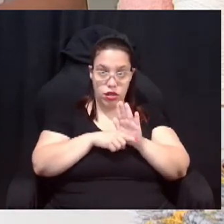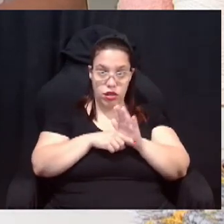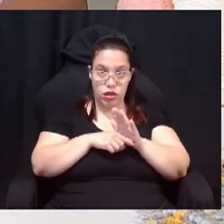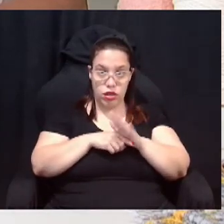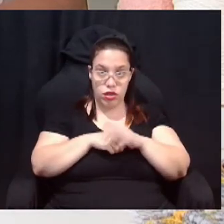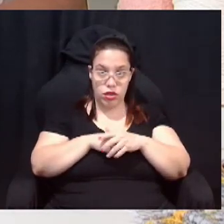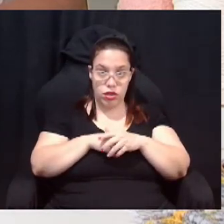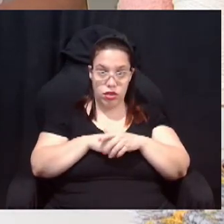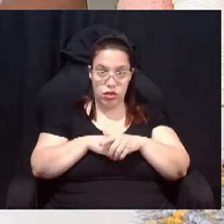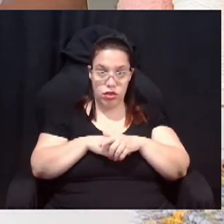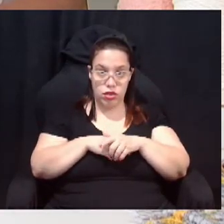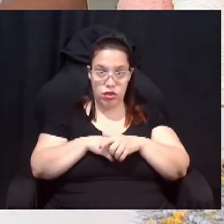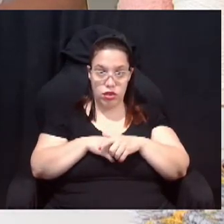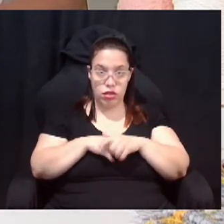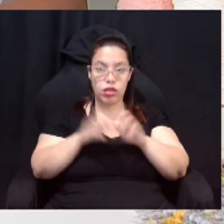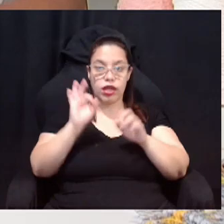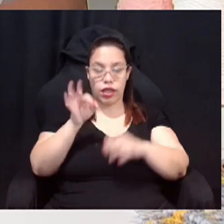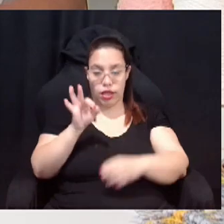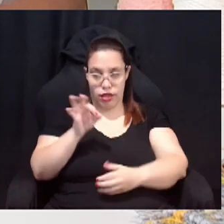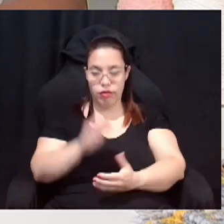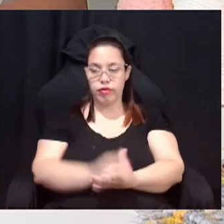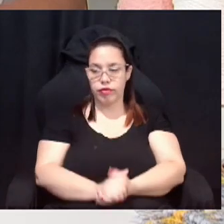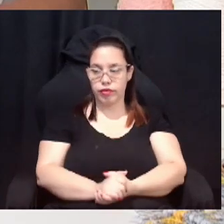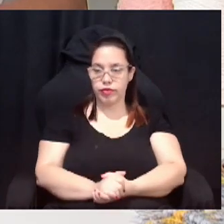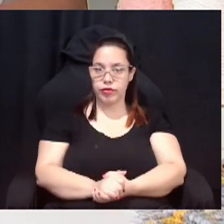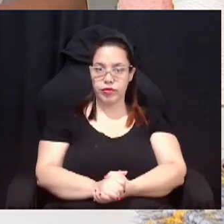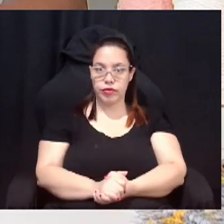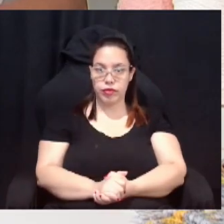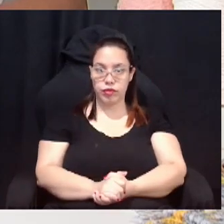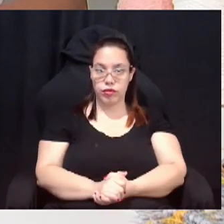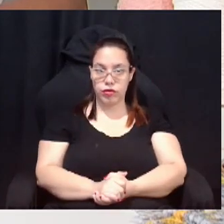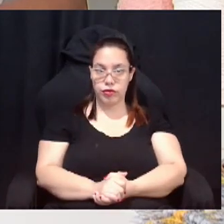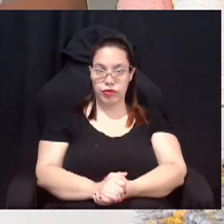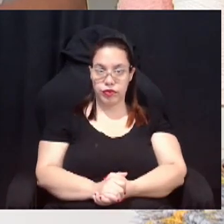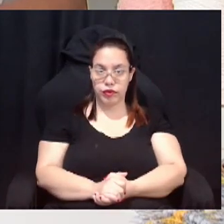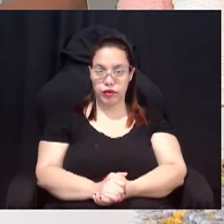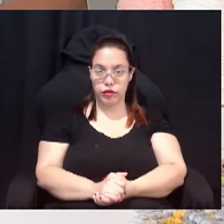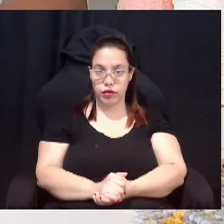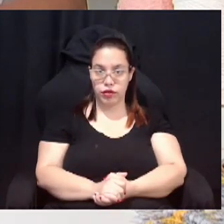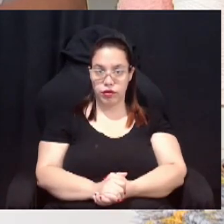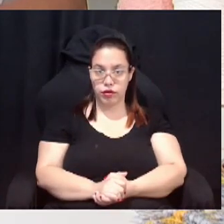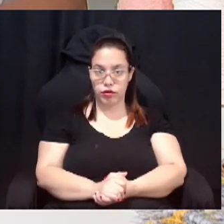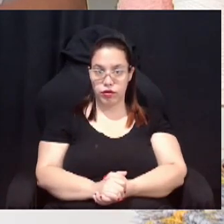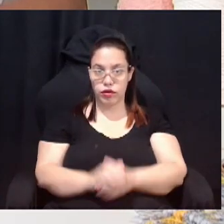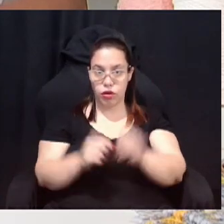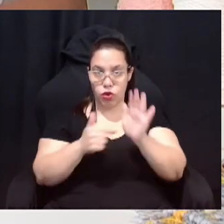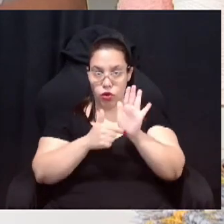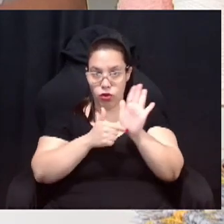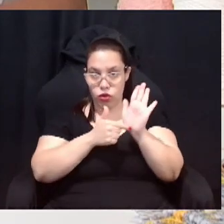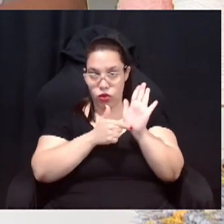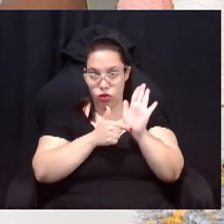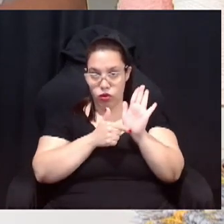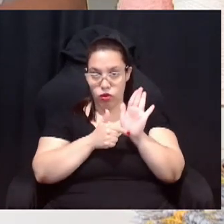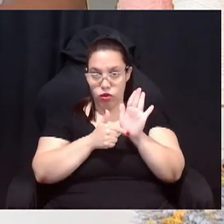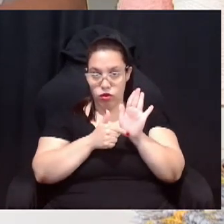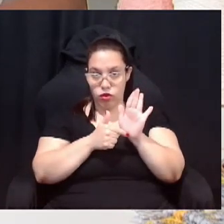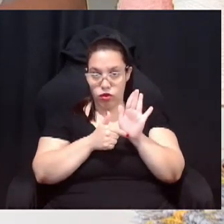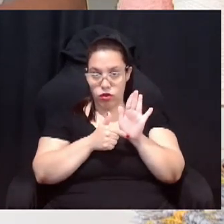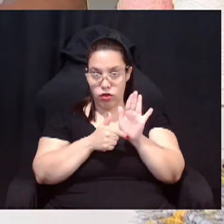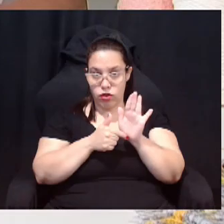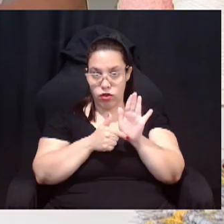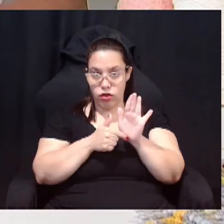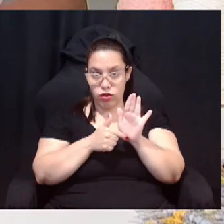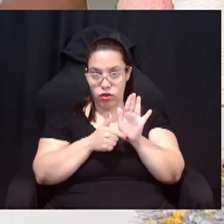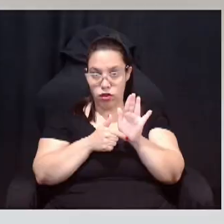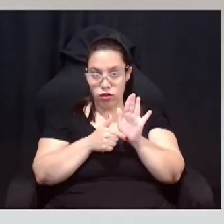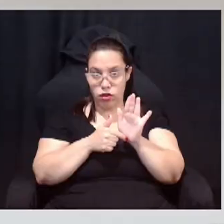peça. Exato. Depois dessa parte, a gente vai acertar as franjinhas